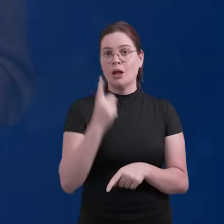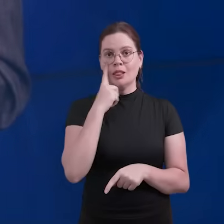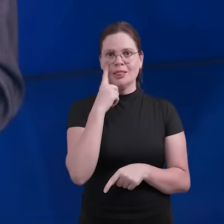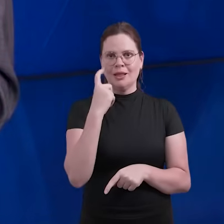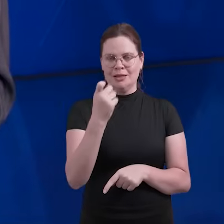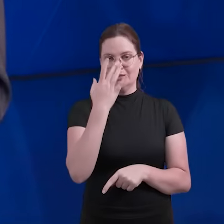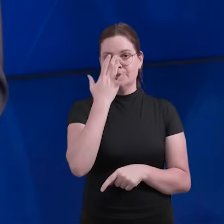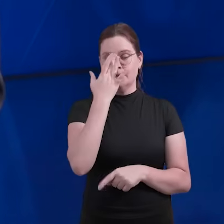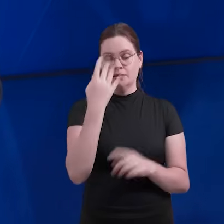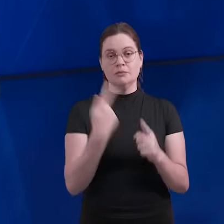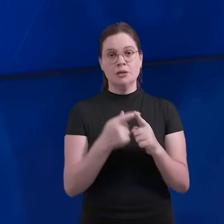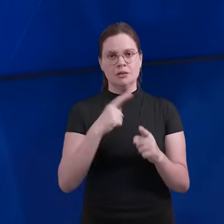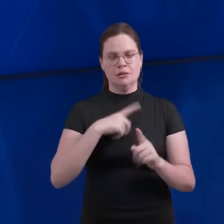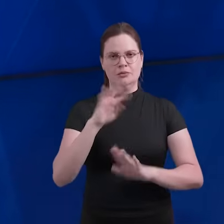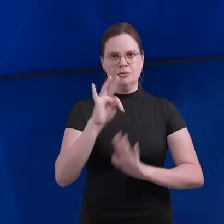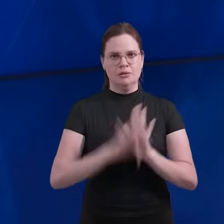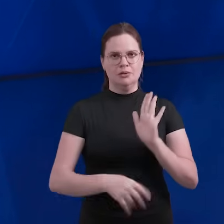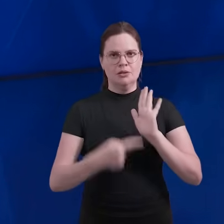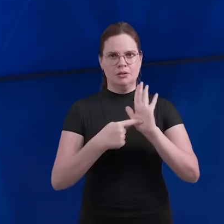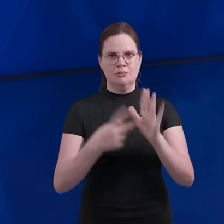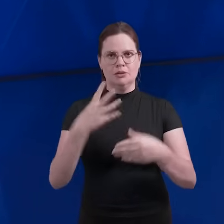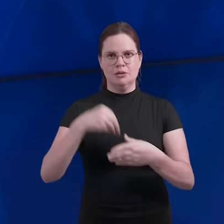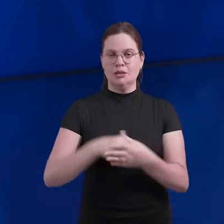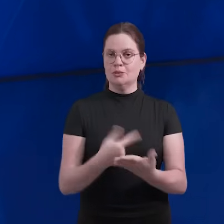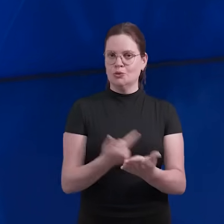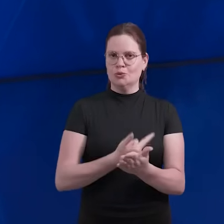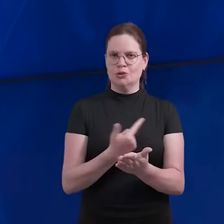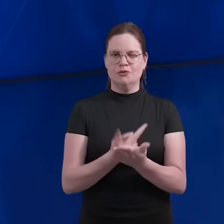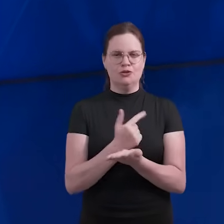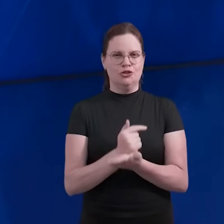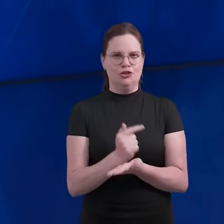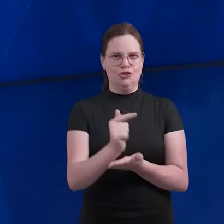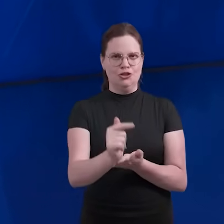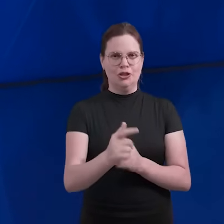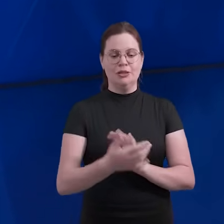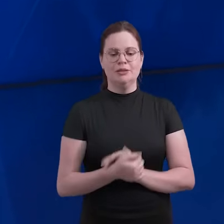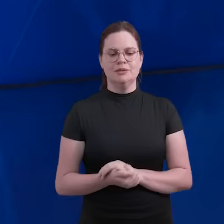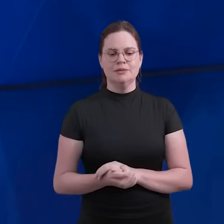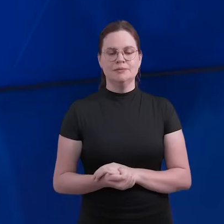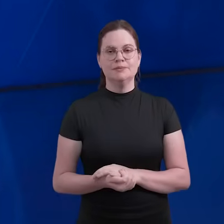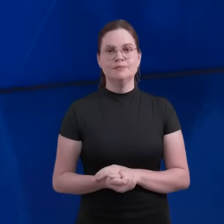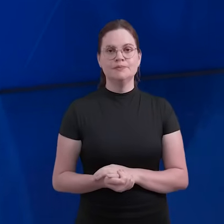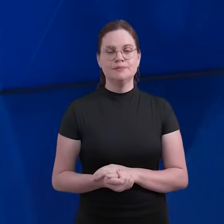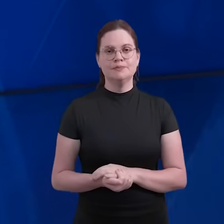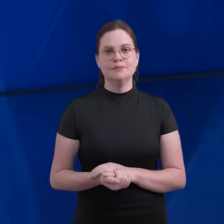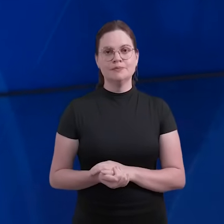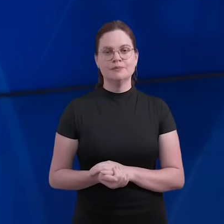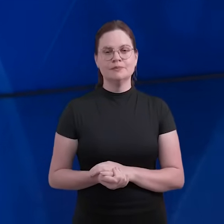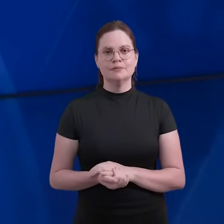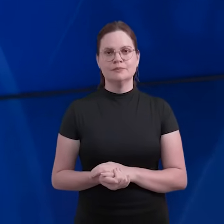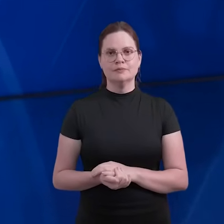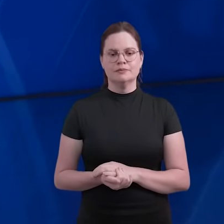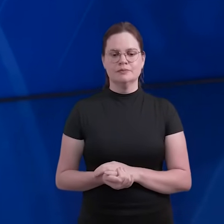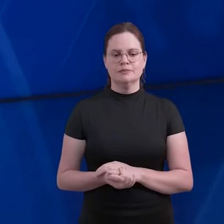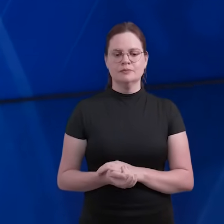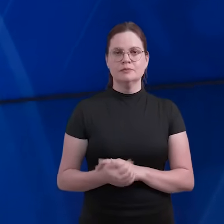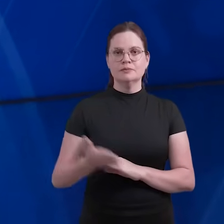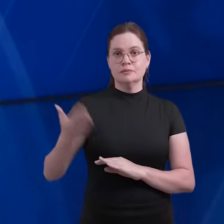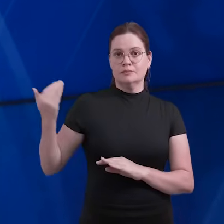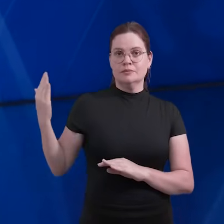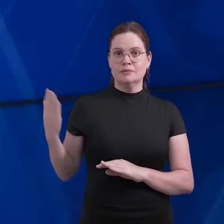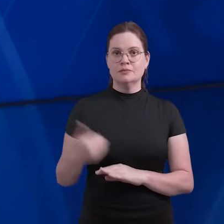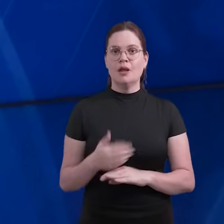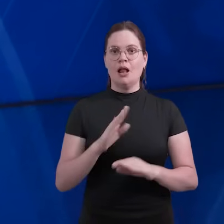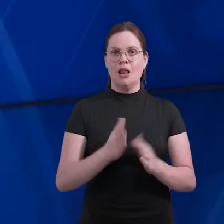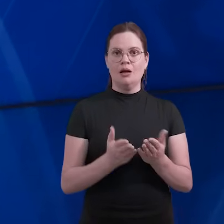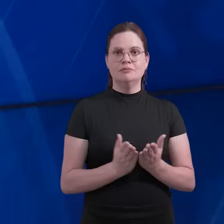preservação, ela é interessante, que tem um texto bíblico lá no livro de Gênesis, olha, o primeiro livro da Bíblia, que é ali